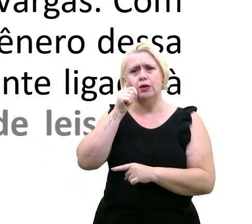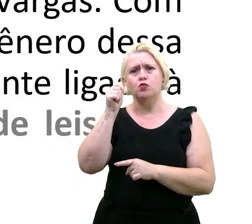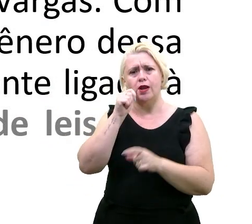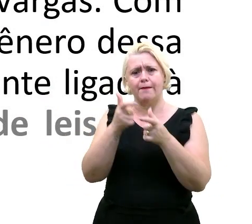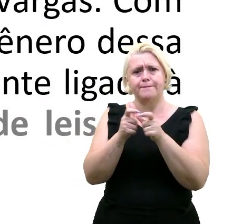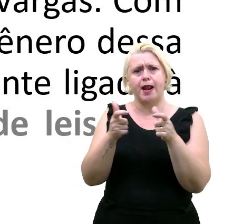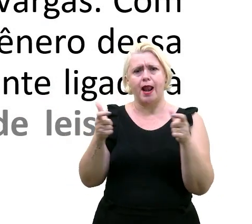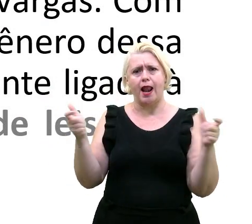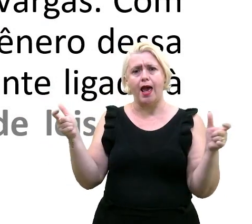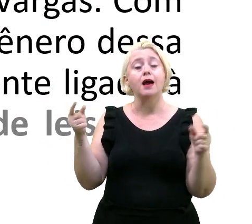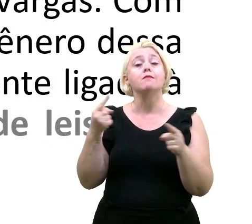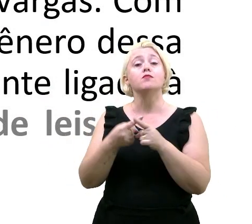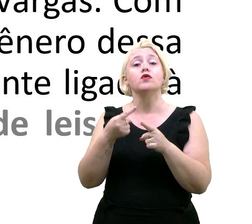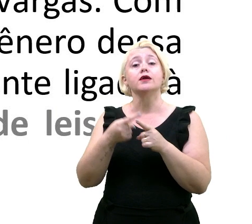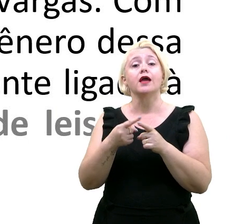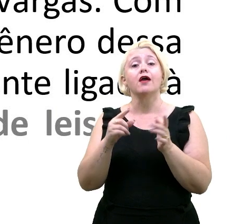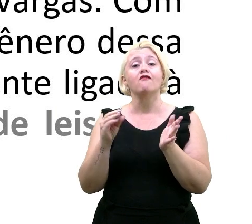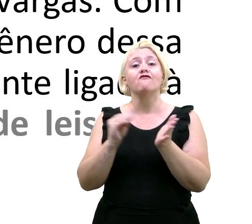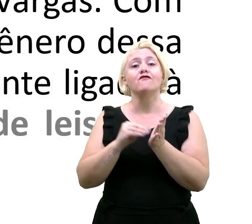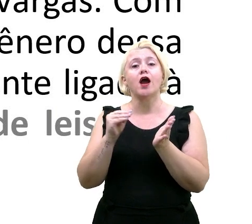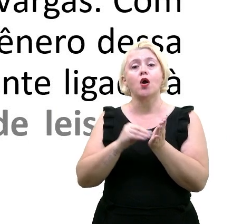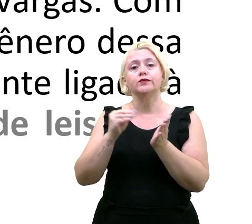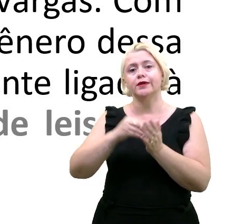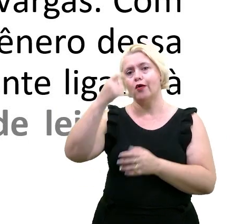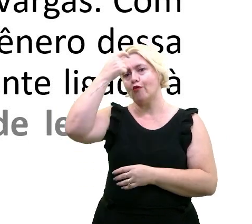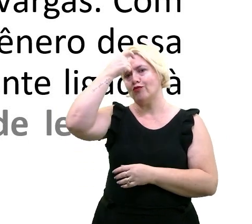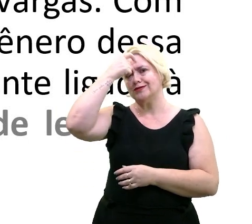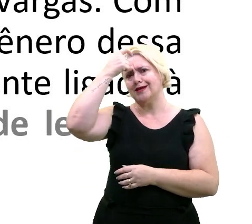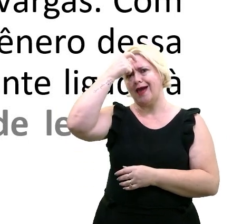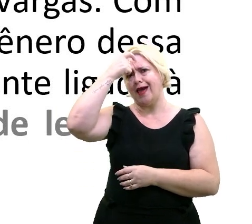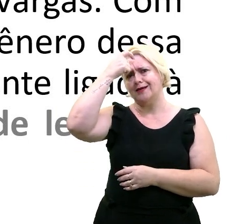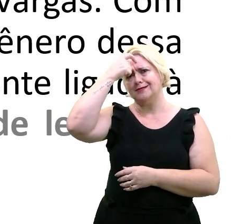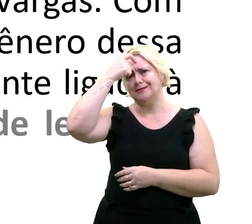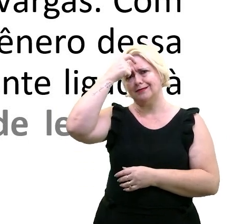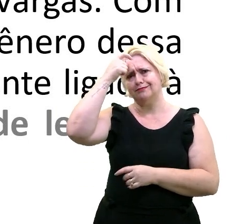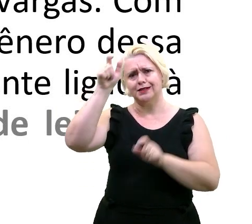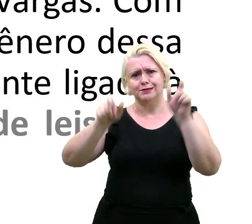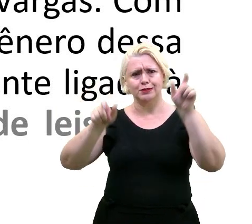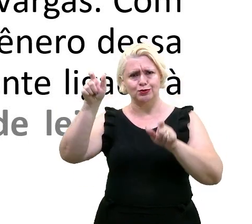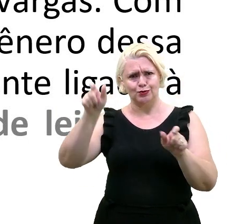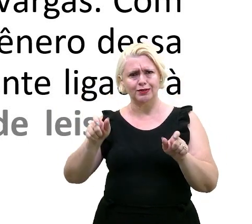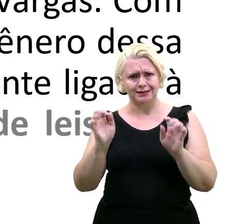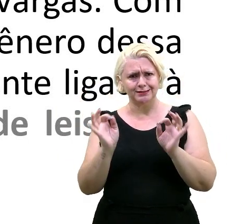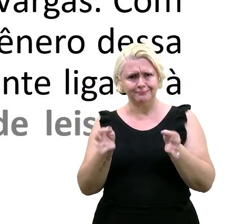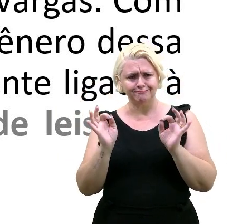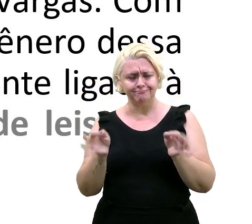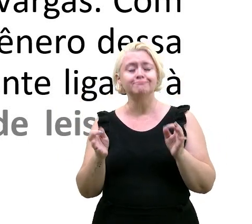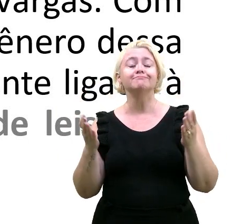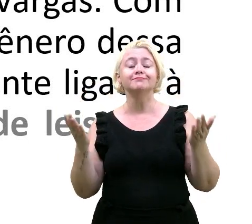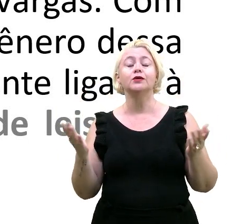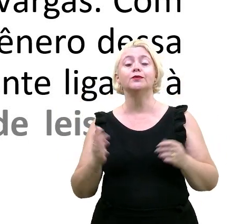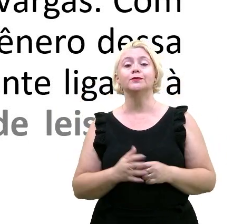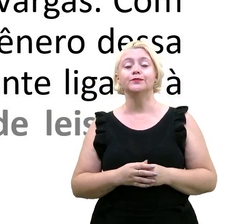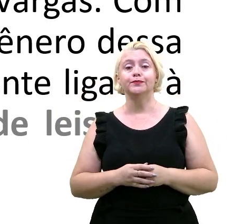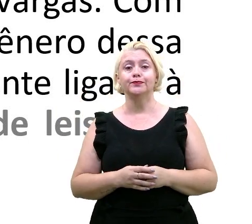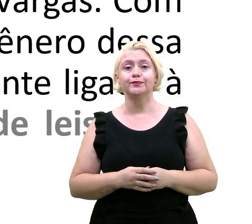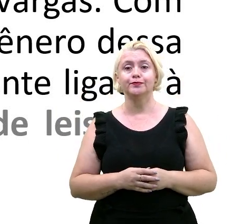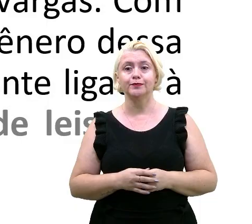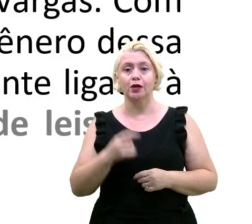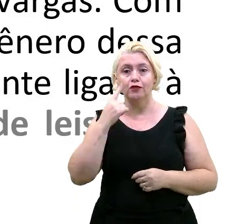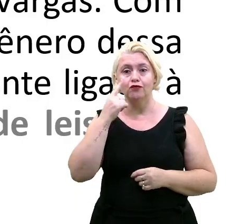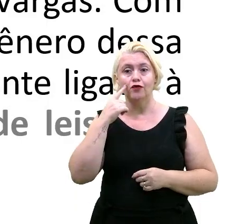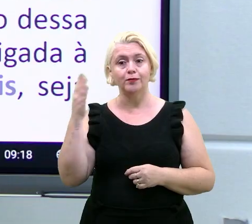deve por causa de uma mentalidade errada não é isso perfeito Então vamos